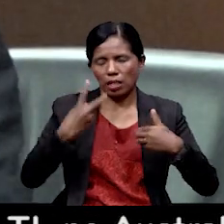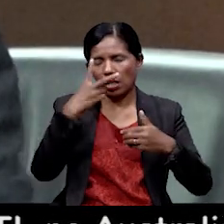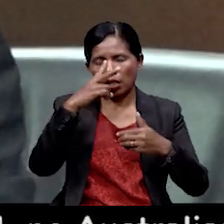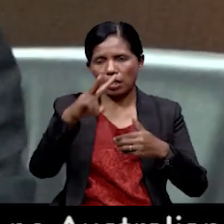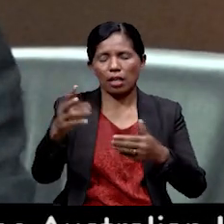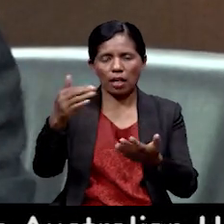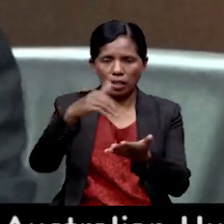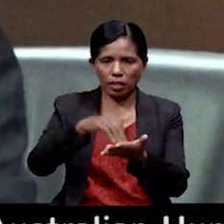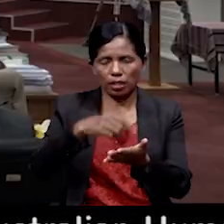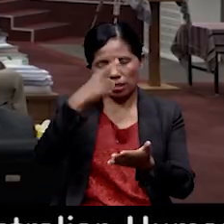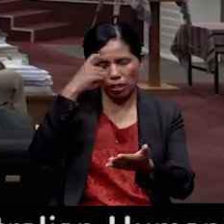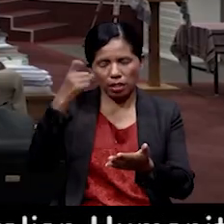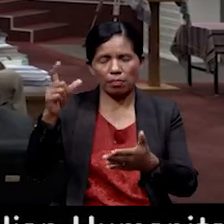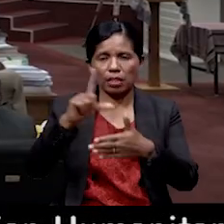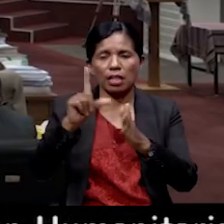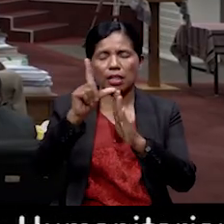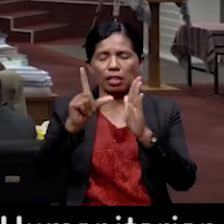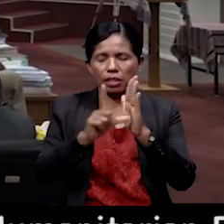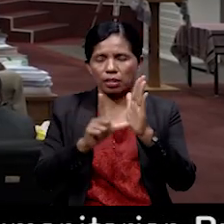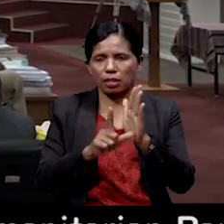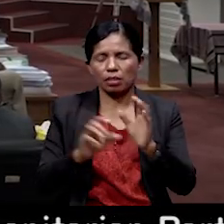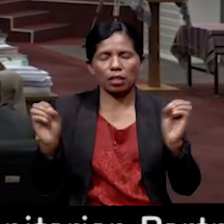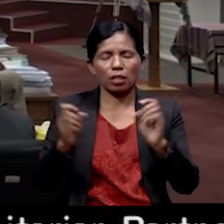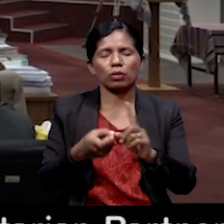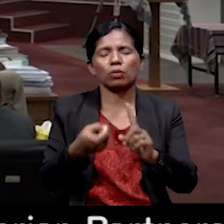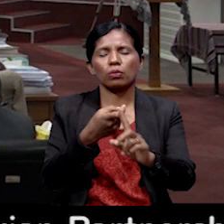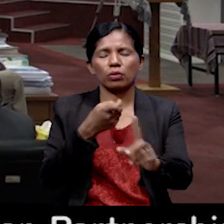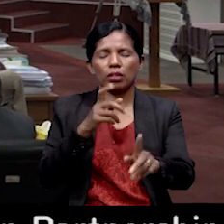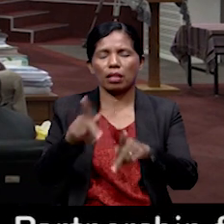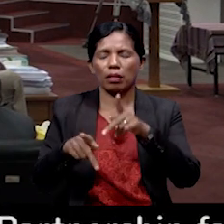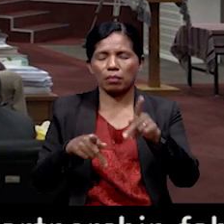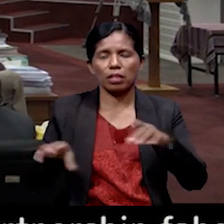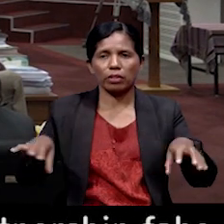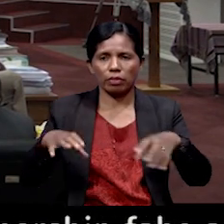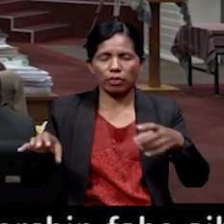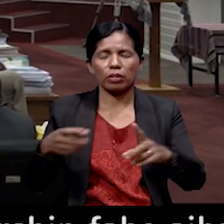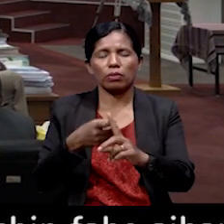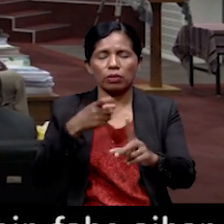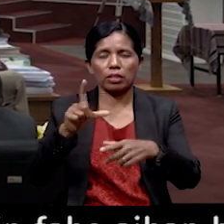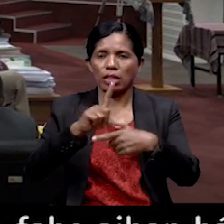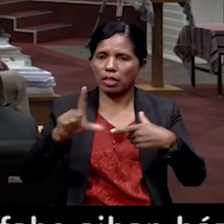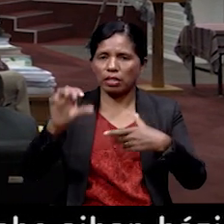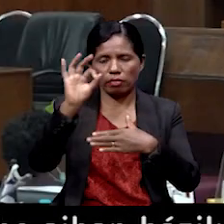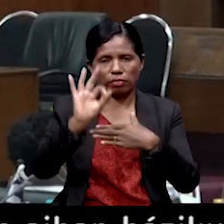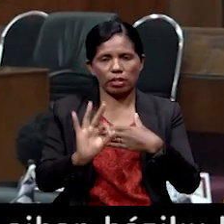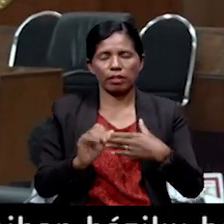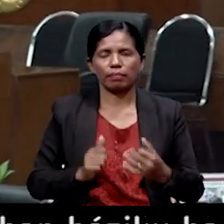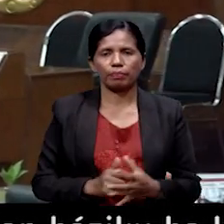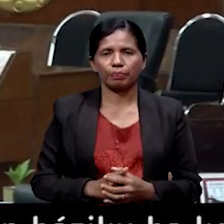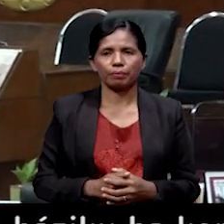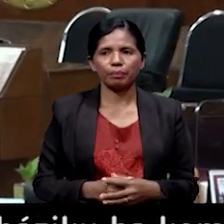Tamba deteta Ia lista Balun Laossus Emanebe Serviço Linha Frente Fátima Pereira Eleu Gaio D